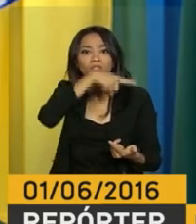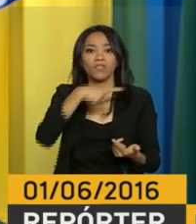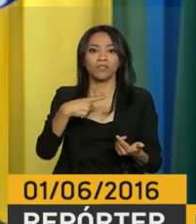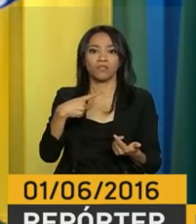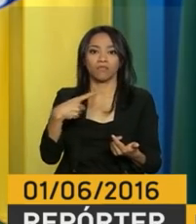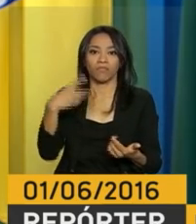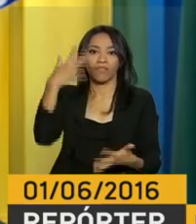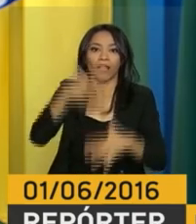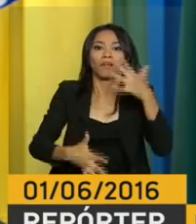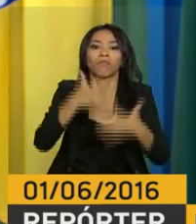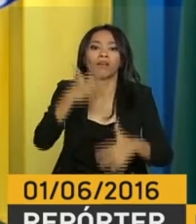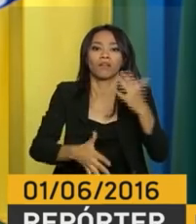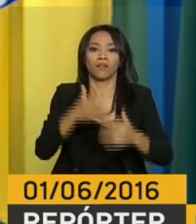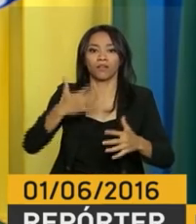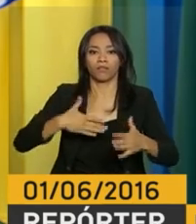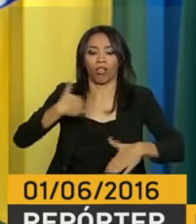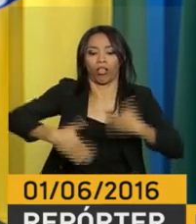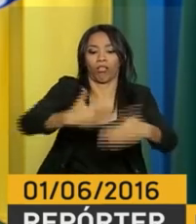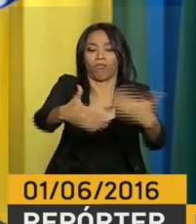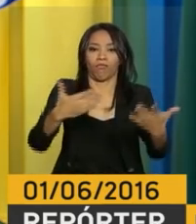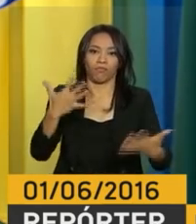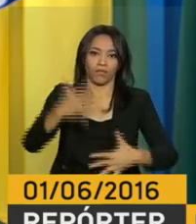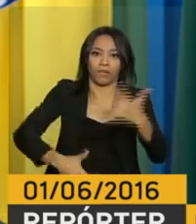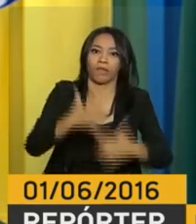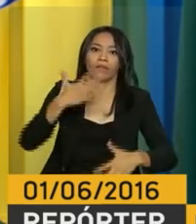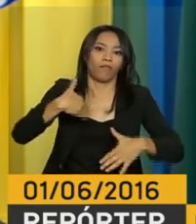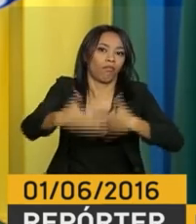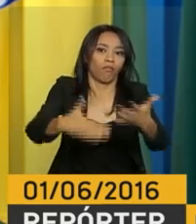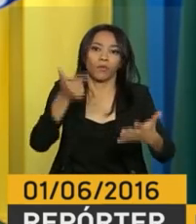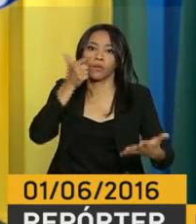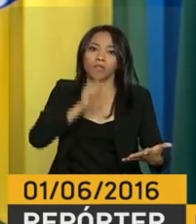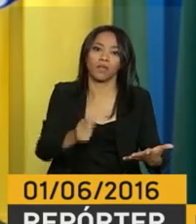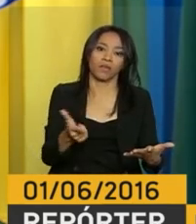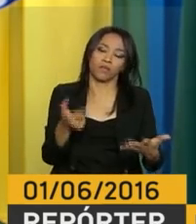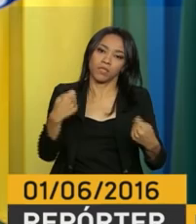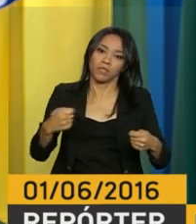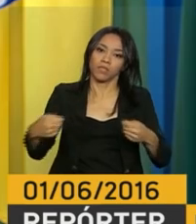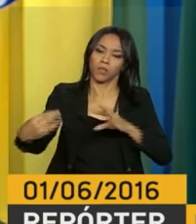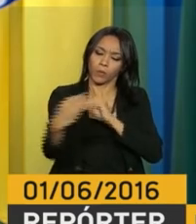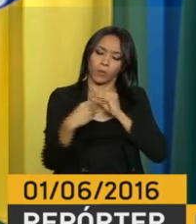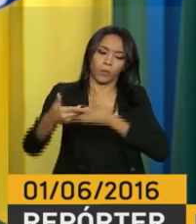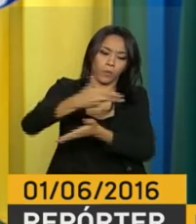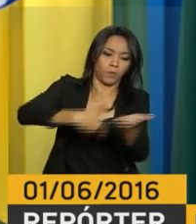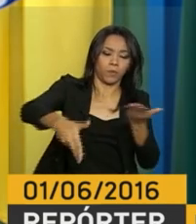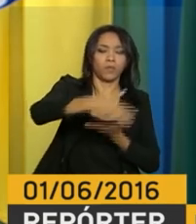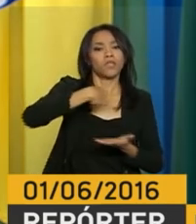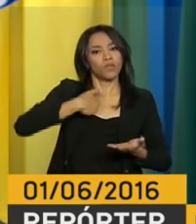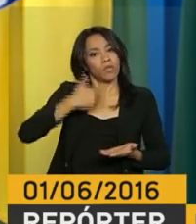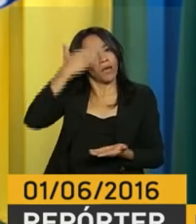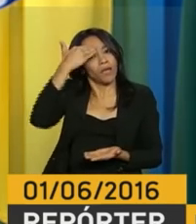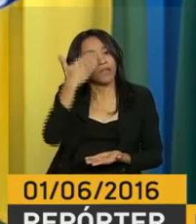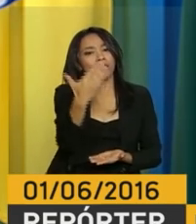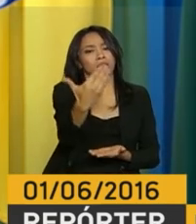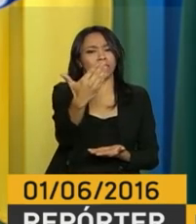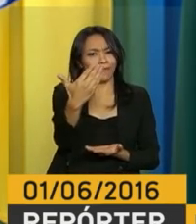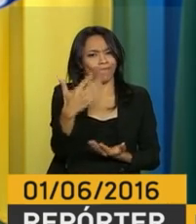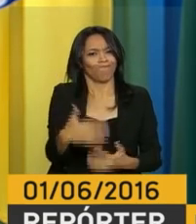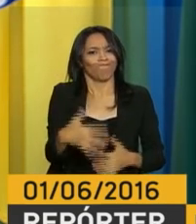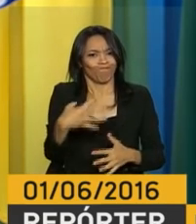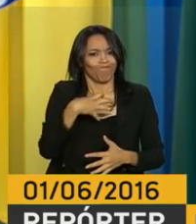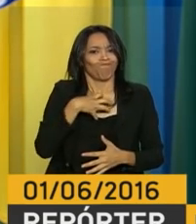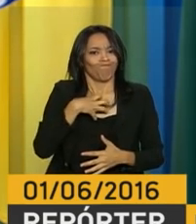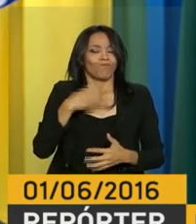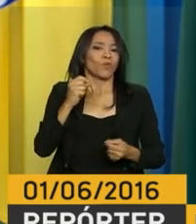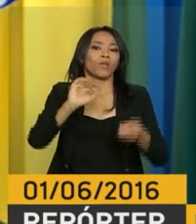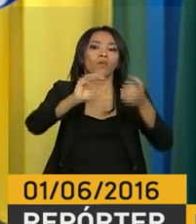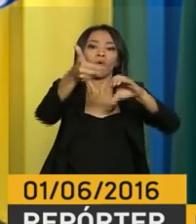crise neste particular até eu tenho agradecido enormemente ao congresso nacional porque hoje temos